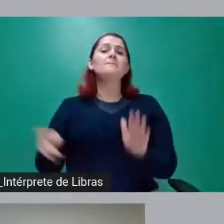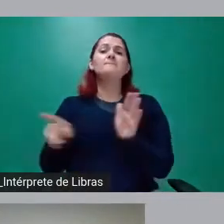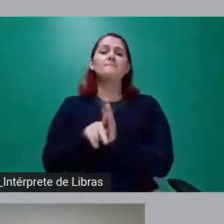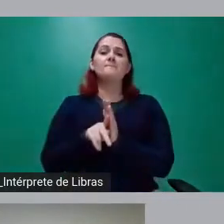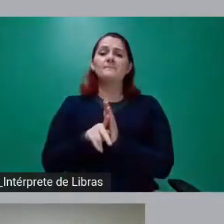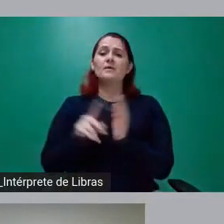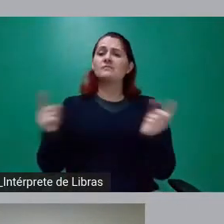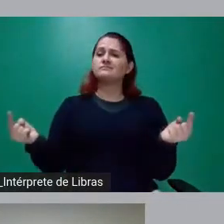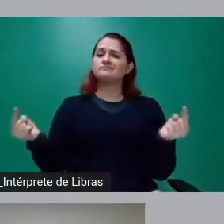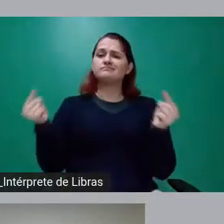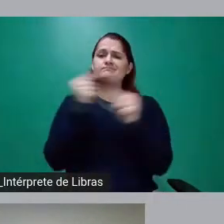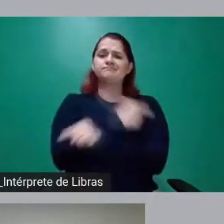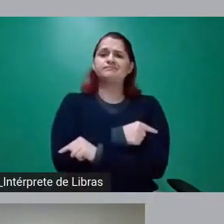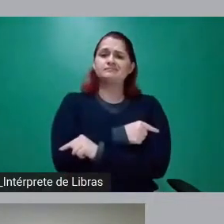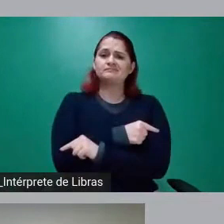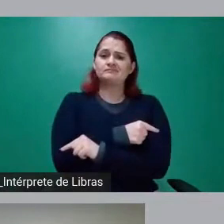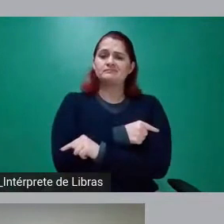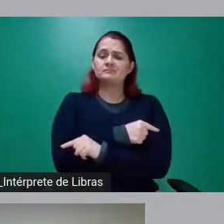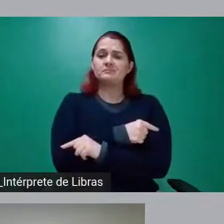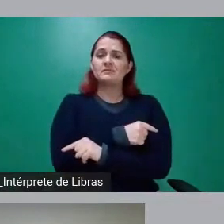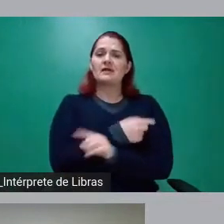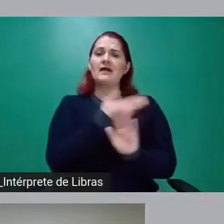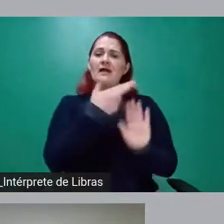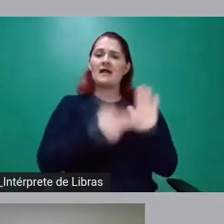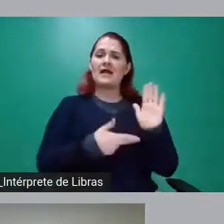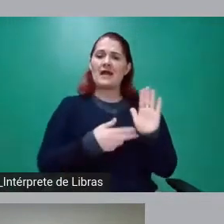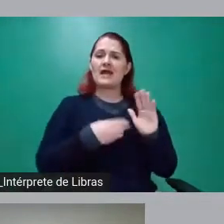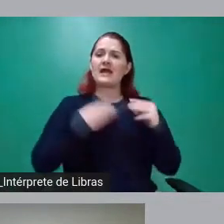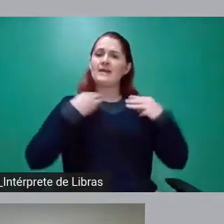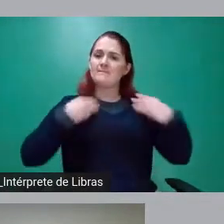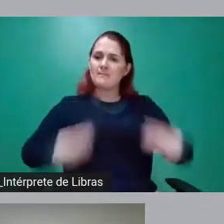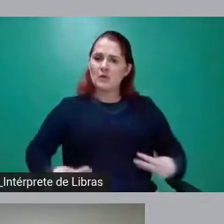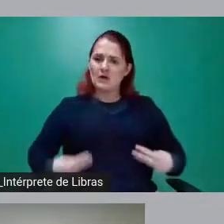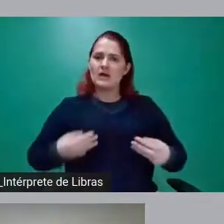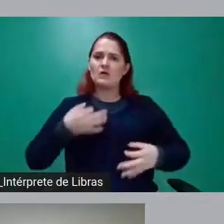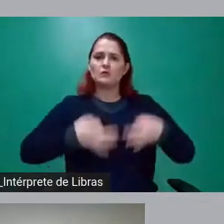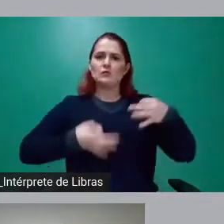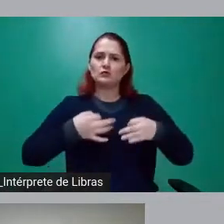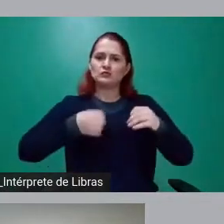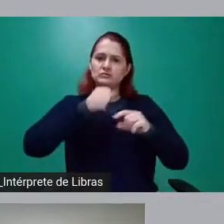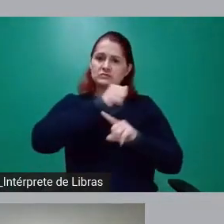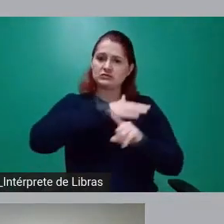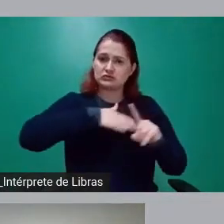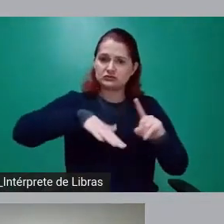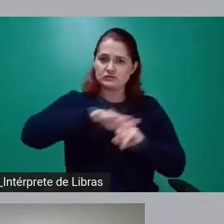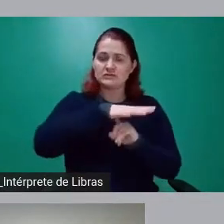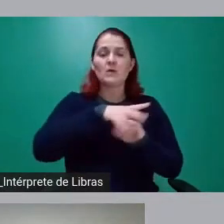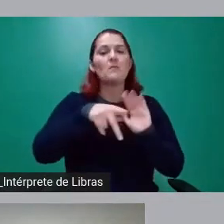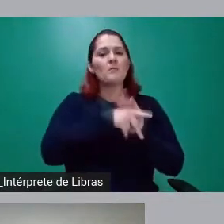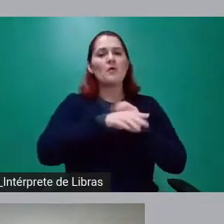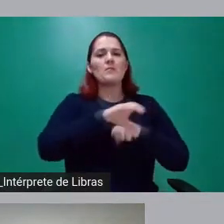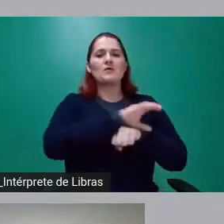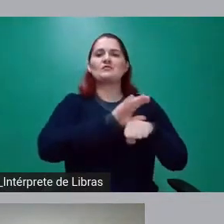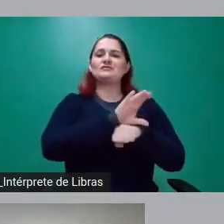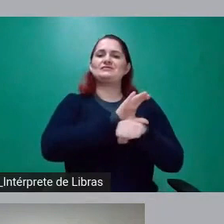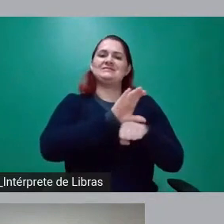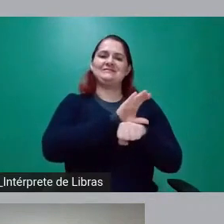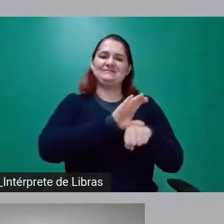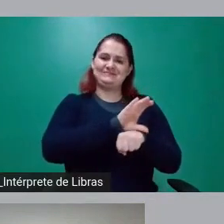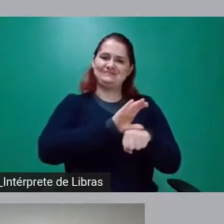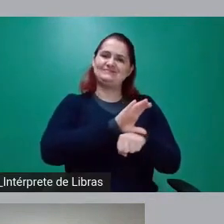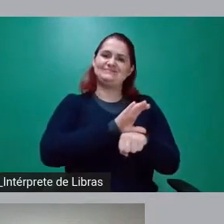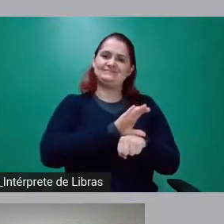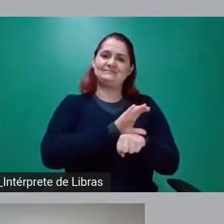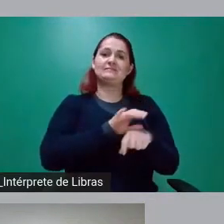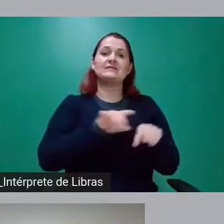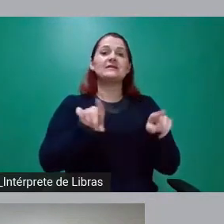antagônicas aos princípios morais de justiça social e solidariedade, sustentáculo da Constituição da República e